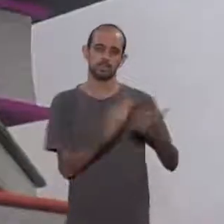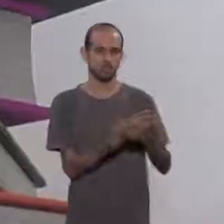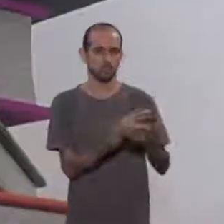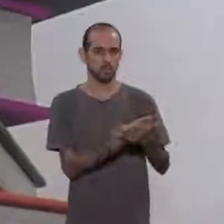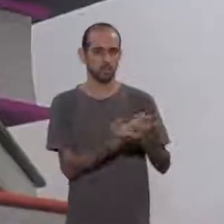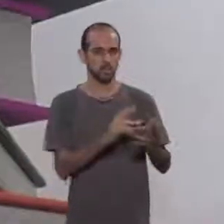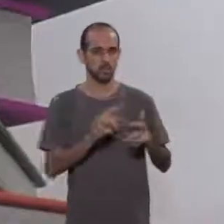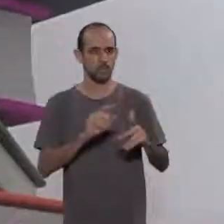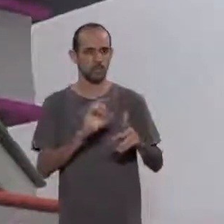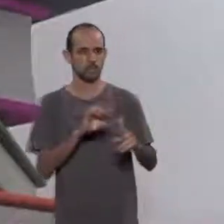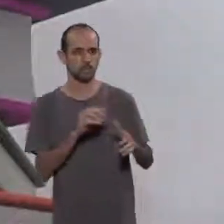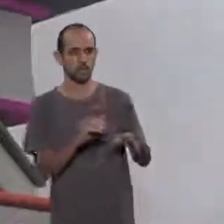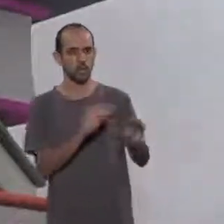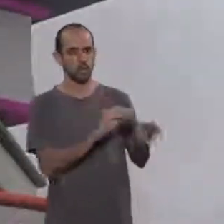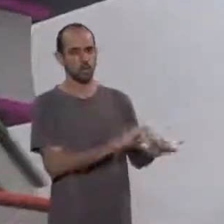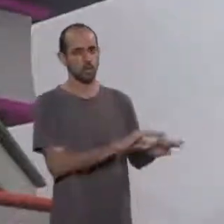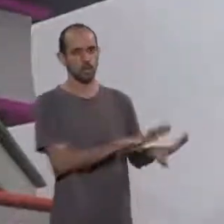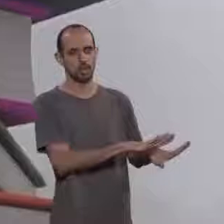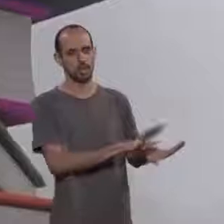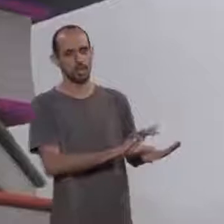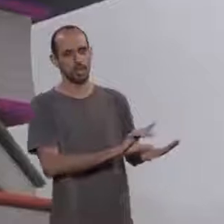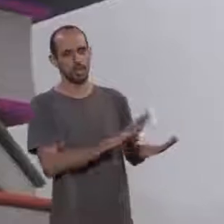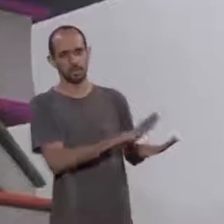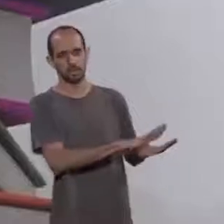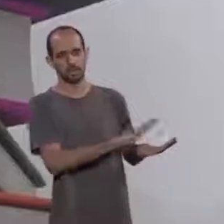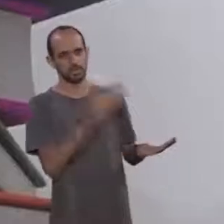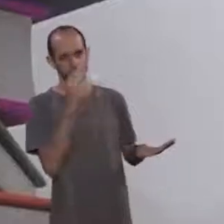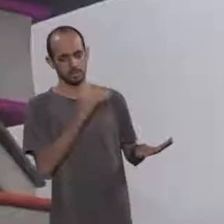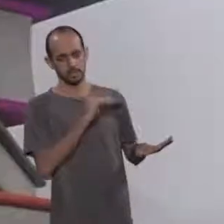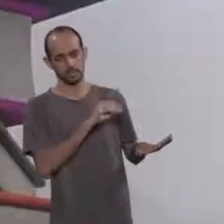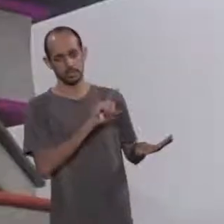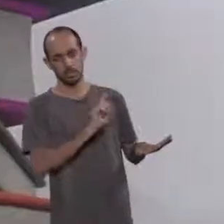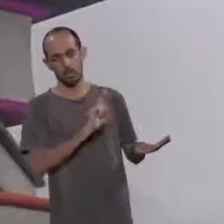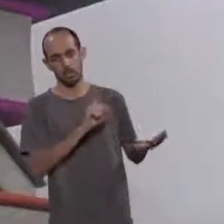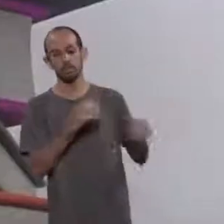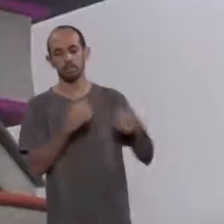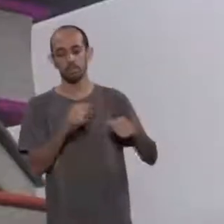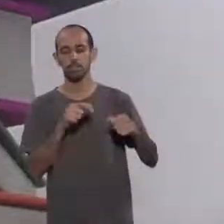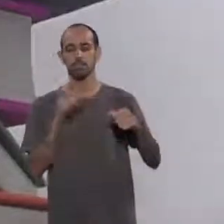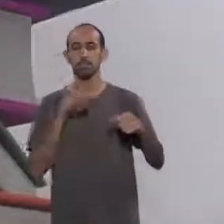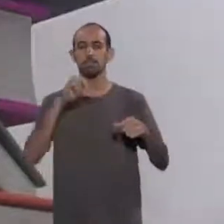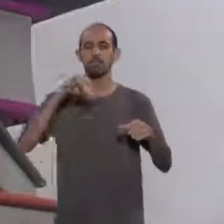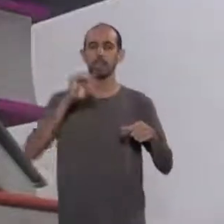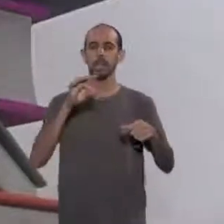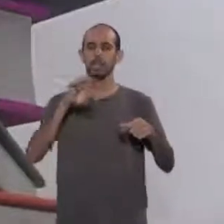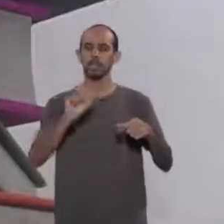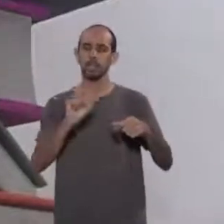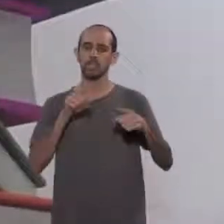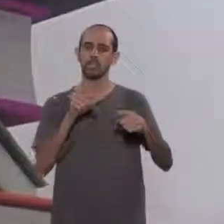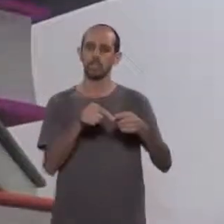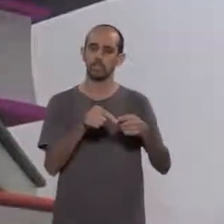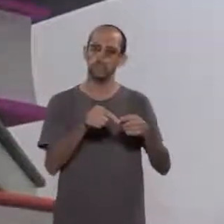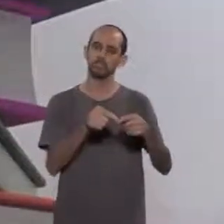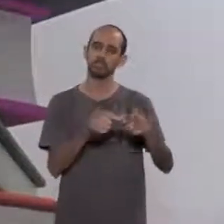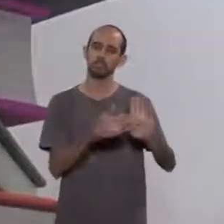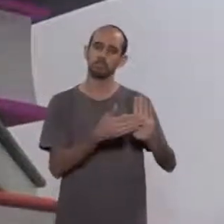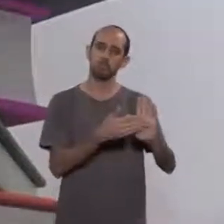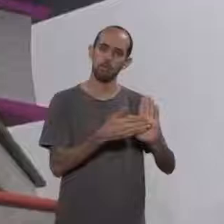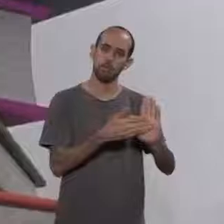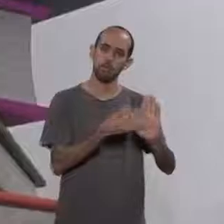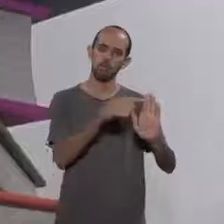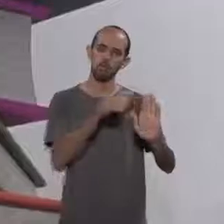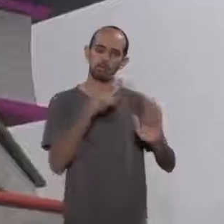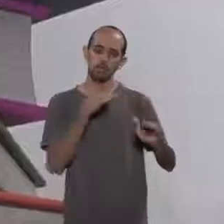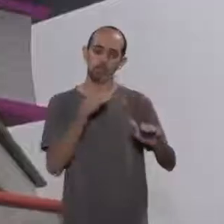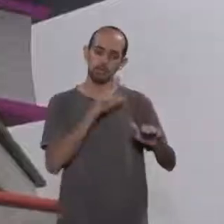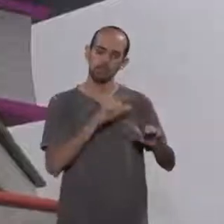só colocar o aluno lá, como foi falado, mas sim traçar metas, propostas para que esse aluno continue, permaneça.